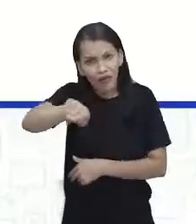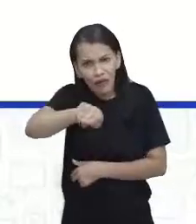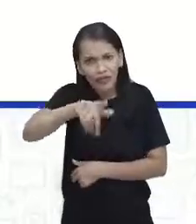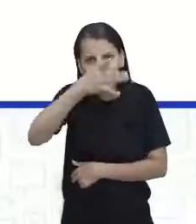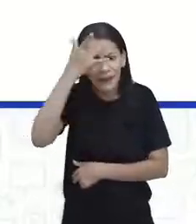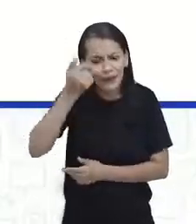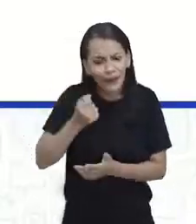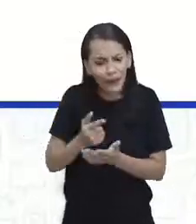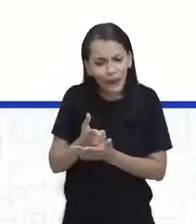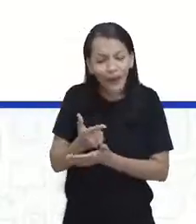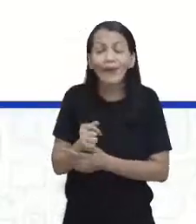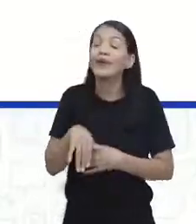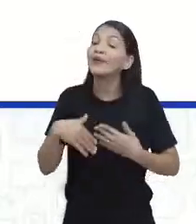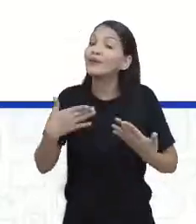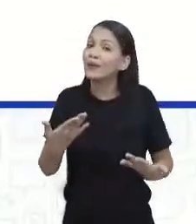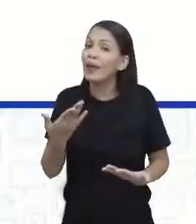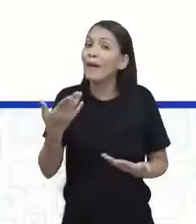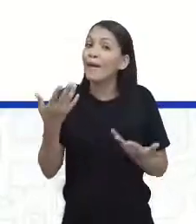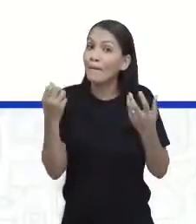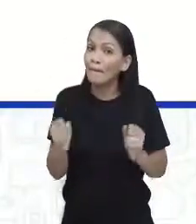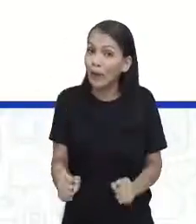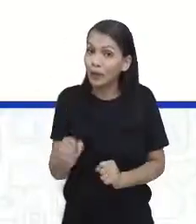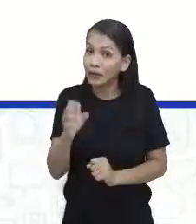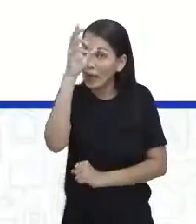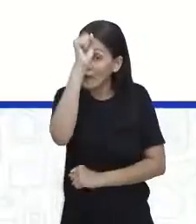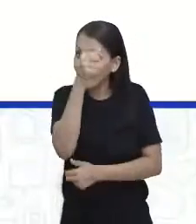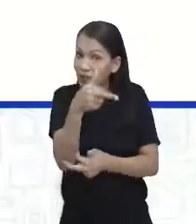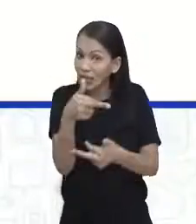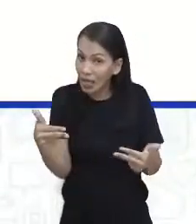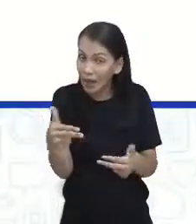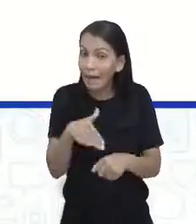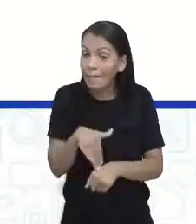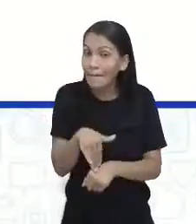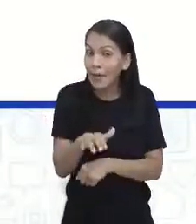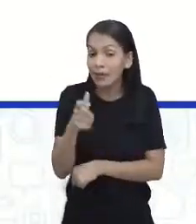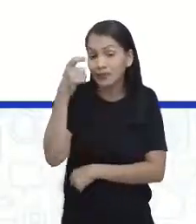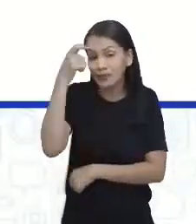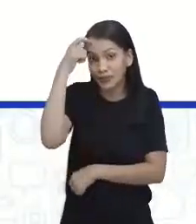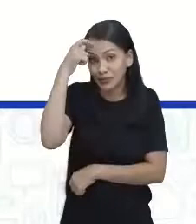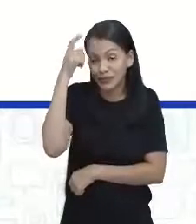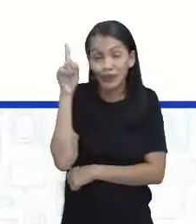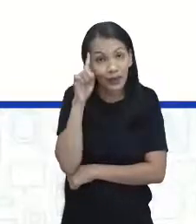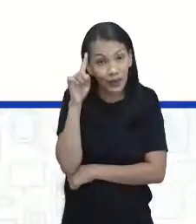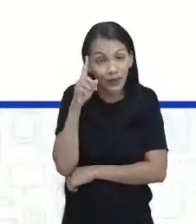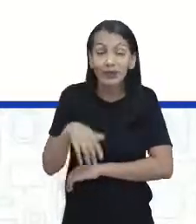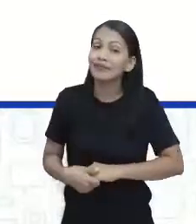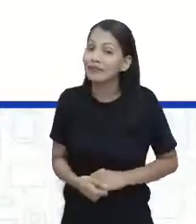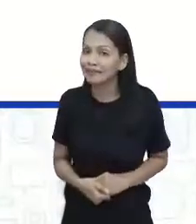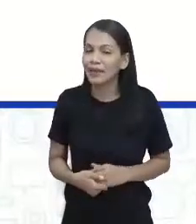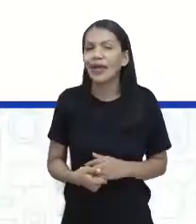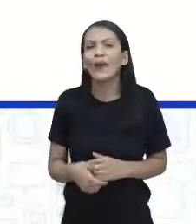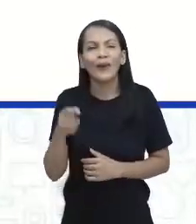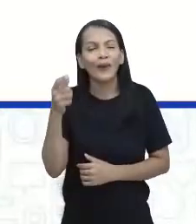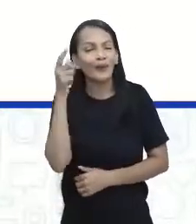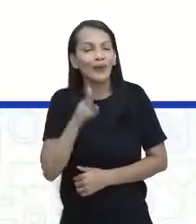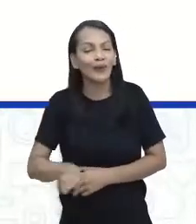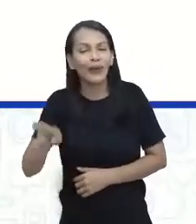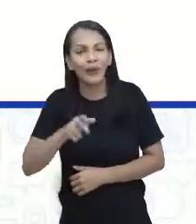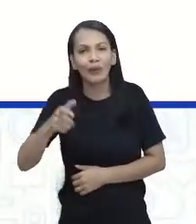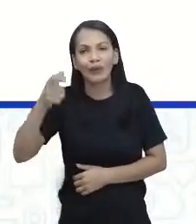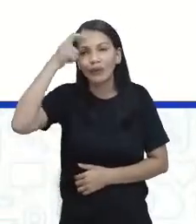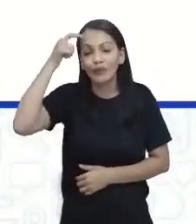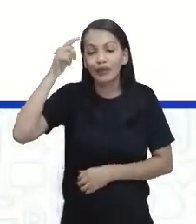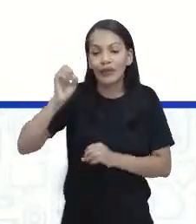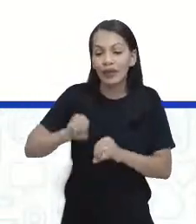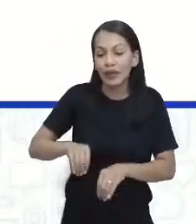consumidor, será que a gente pode aprender alguma coisa aí e ser mais consciente no nosso dia a dia? O consumo consciente, ele ensina